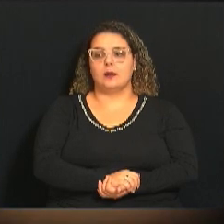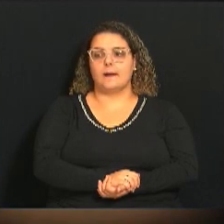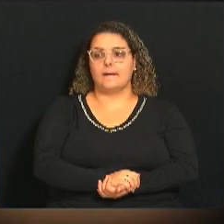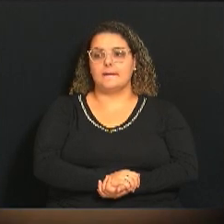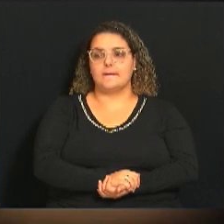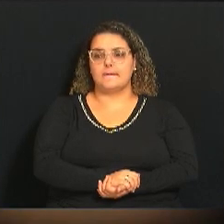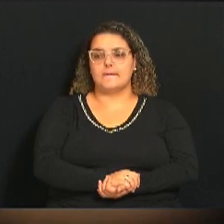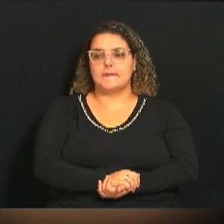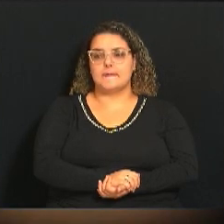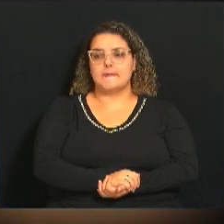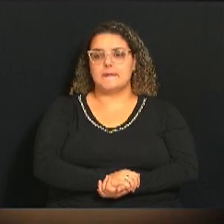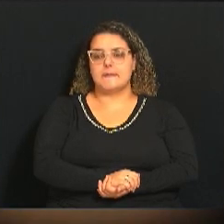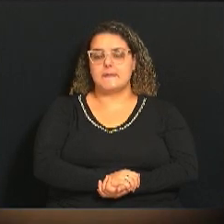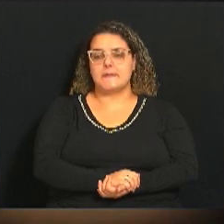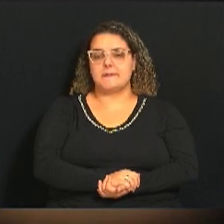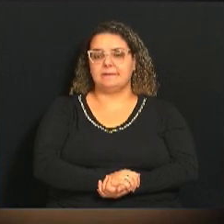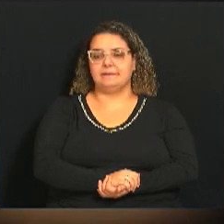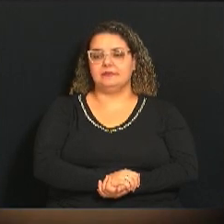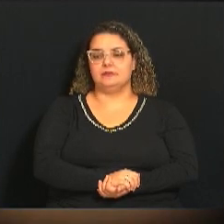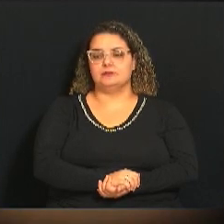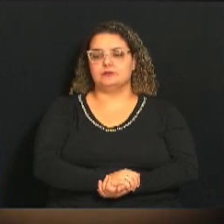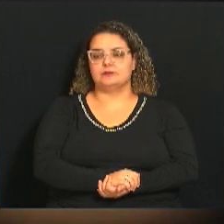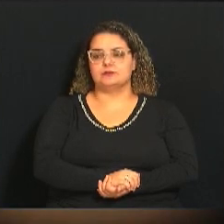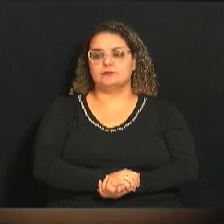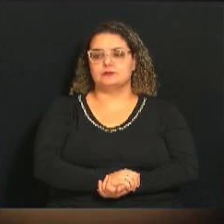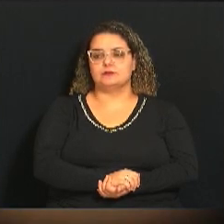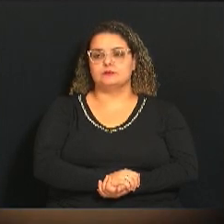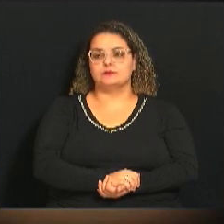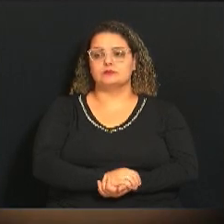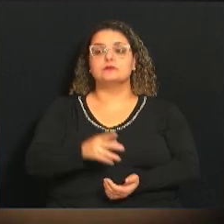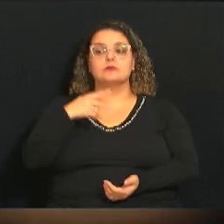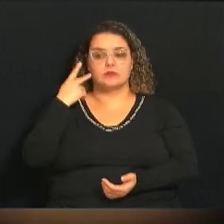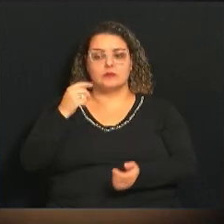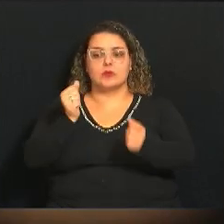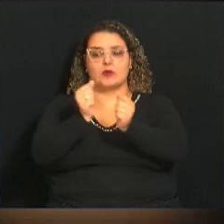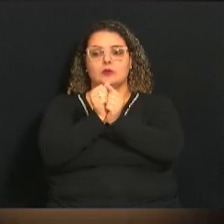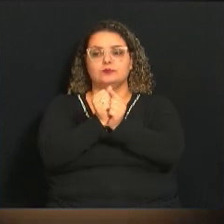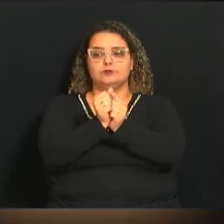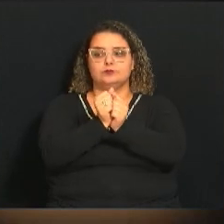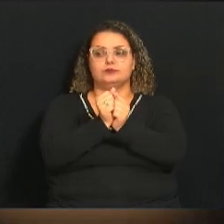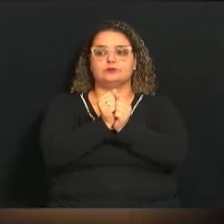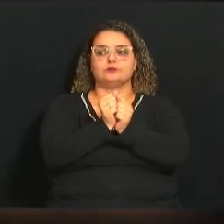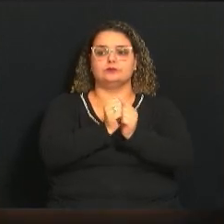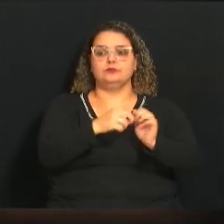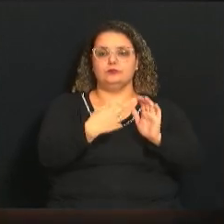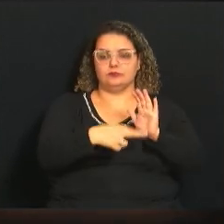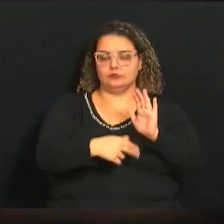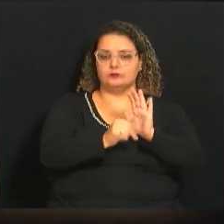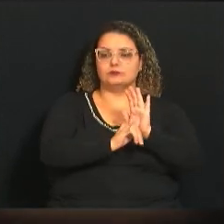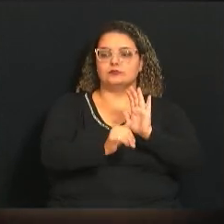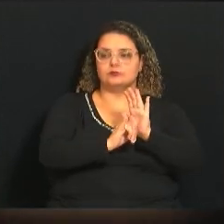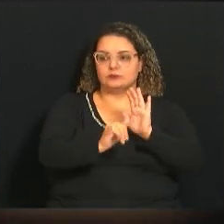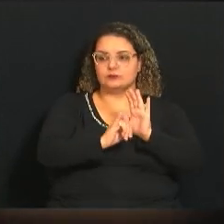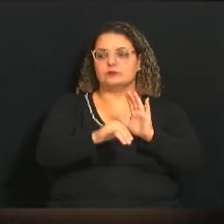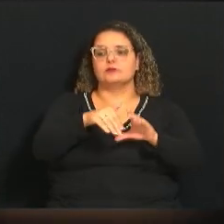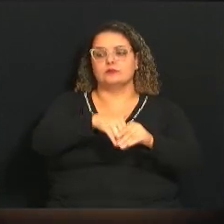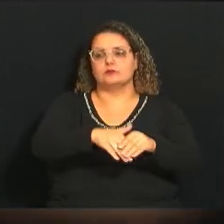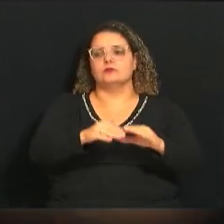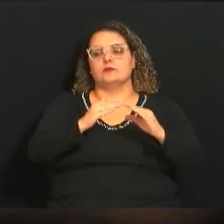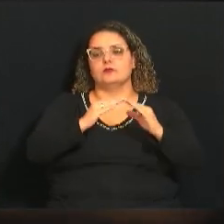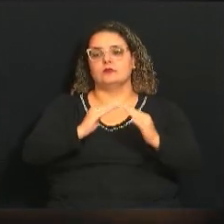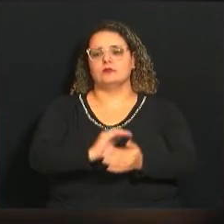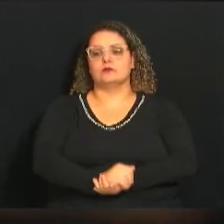ajudem esses adolescentes no mercado de trabalho, profissionalização, para que eles não fiquem à mercê,